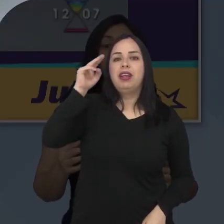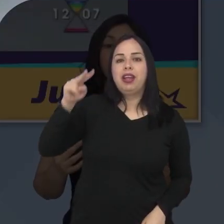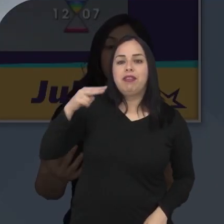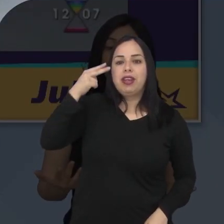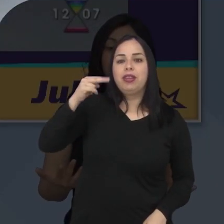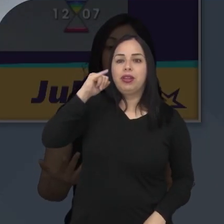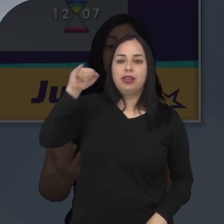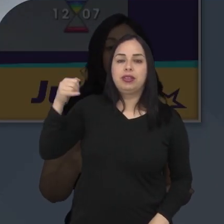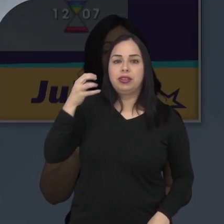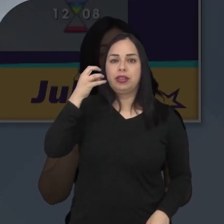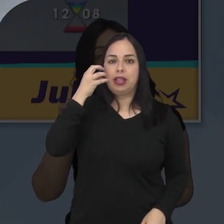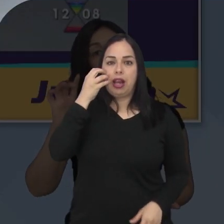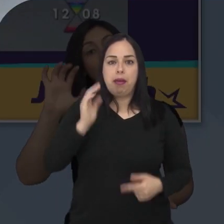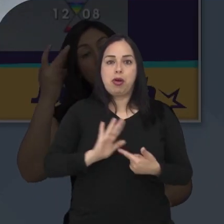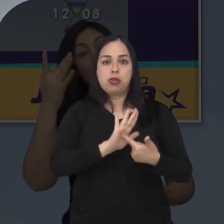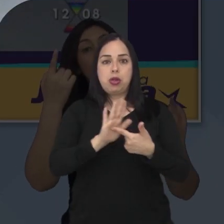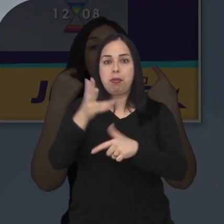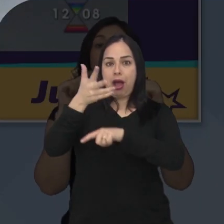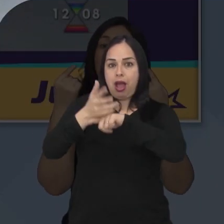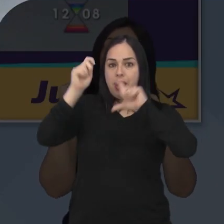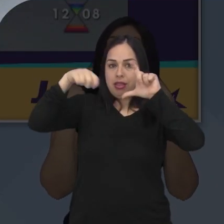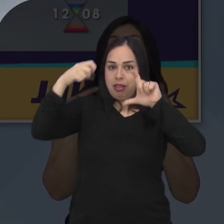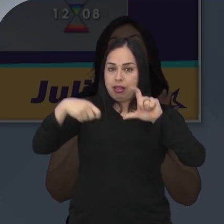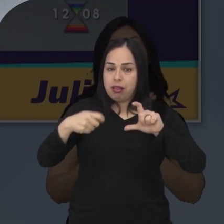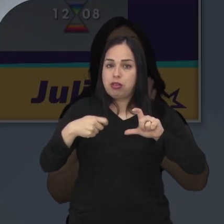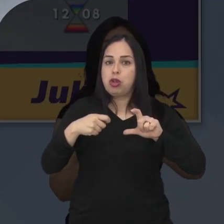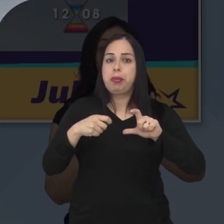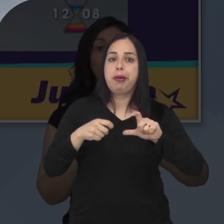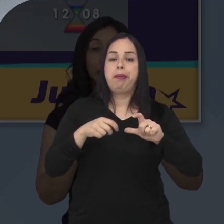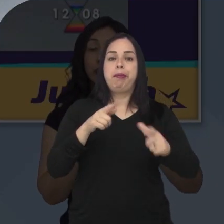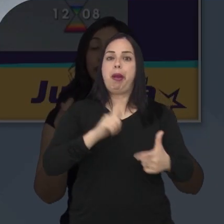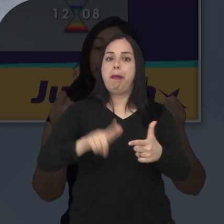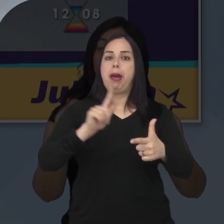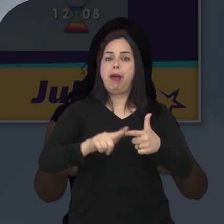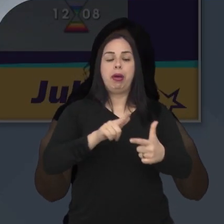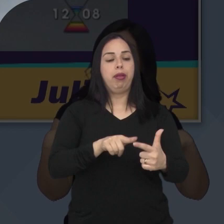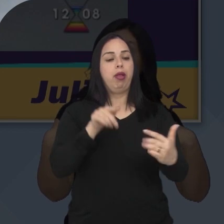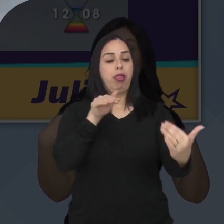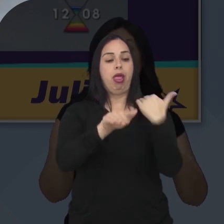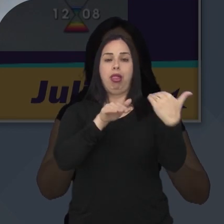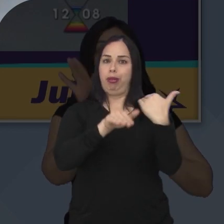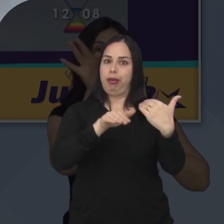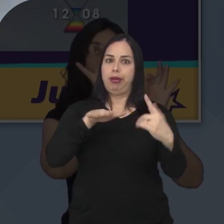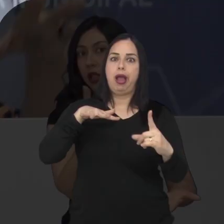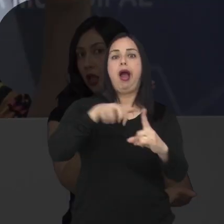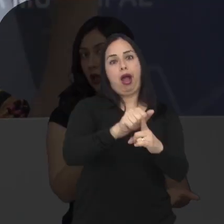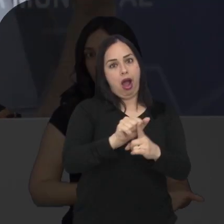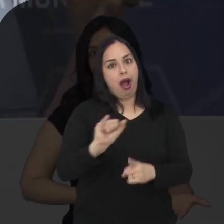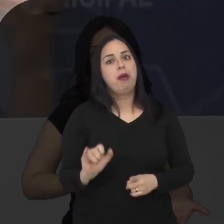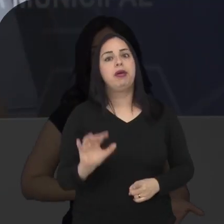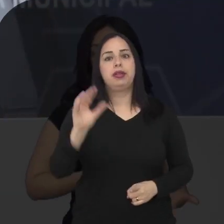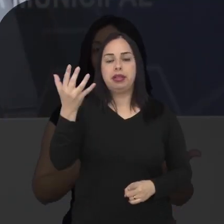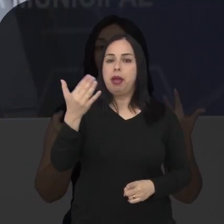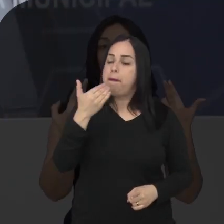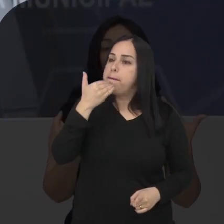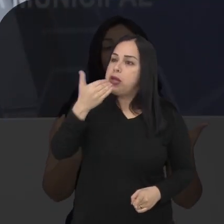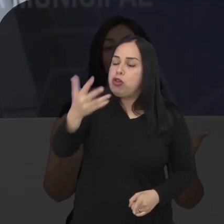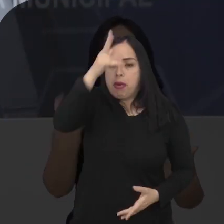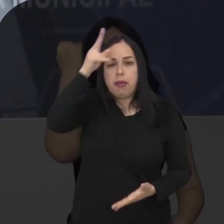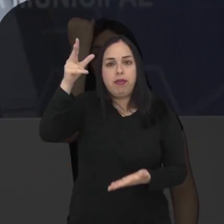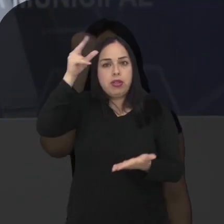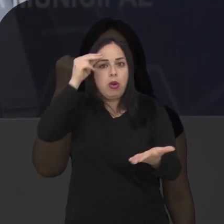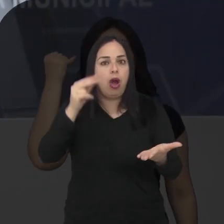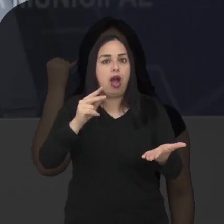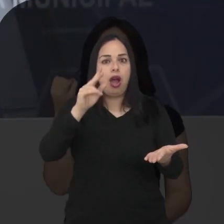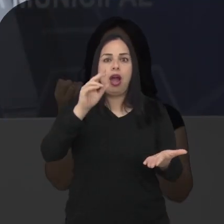exibiu uma reportagem sobre problemas de trânsito no bairro Jardim da Granja, que tem causado acidentes. Juliana pediu uma ação do poder